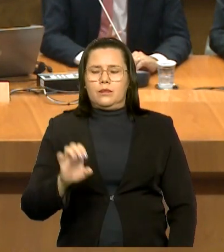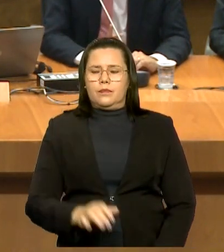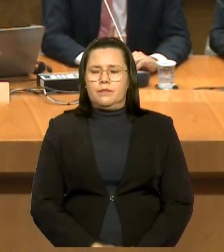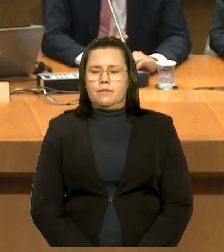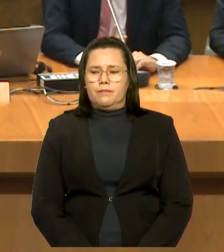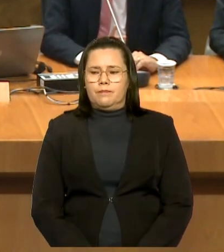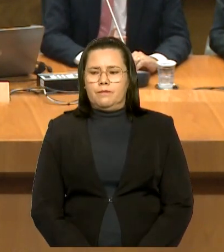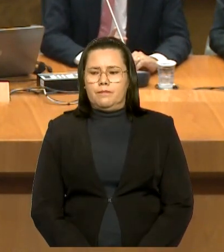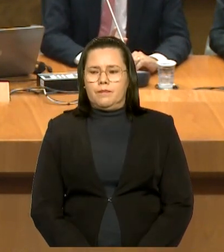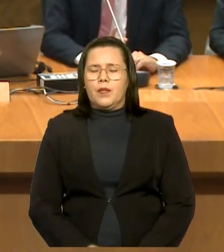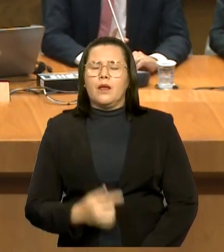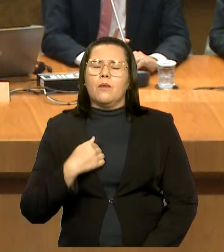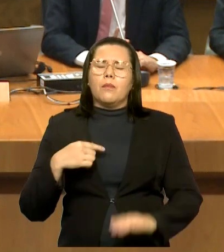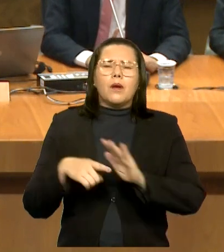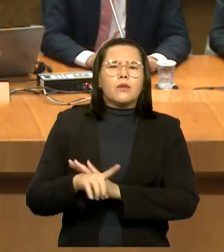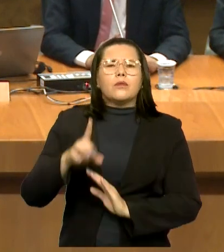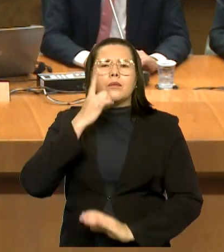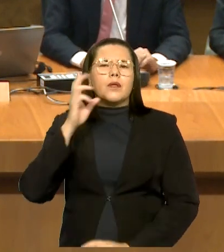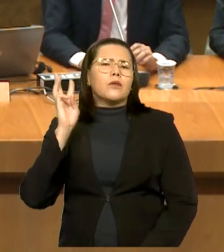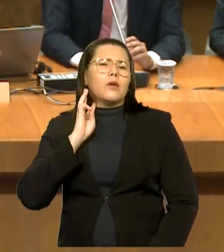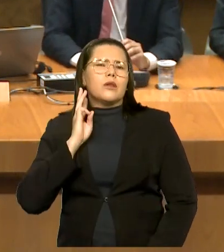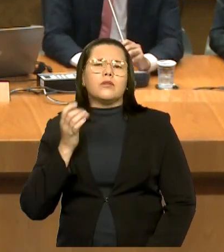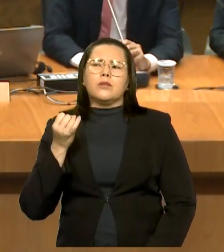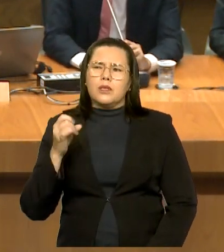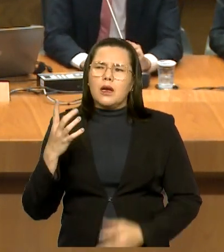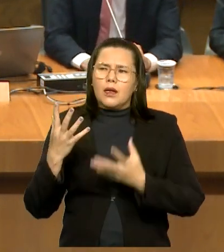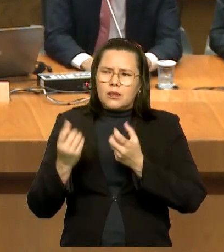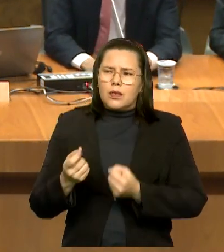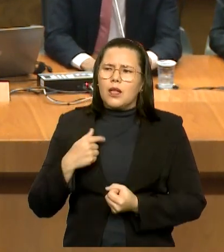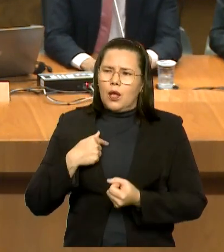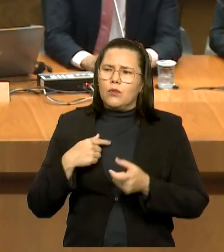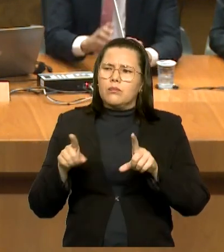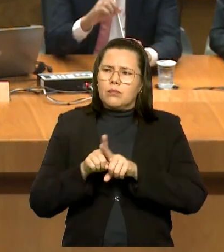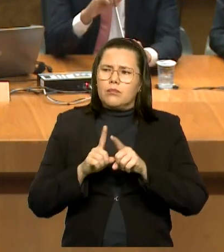aceita que eu também subscreva este requerimento.